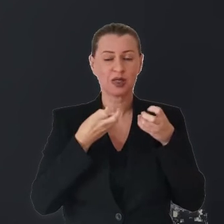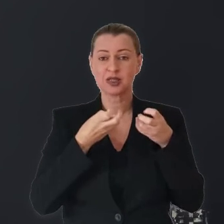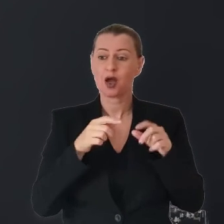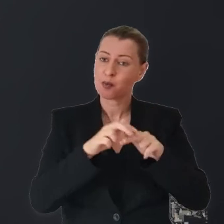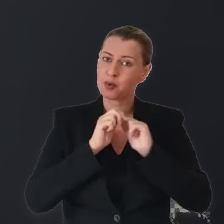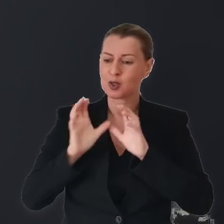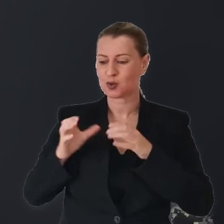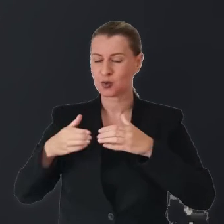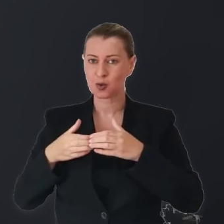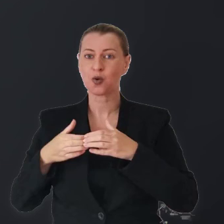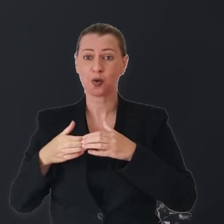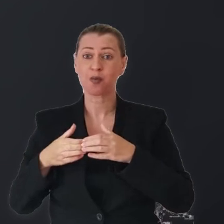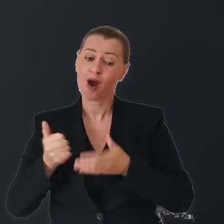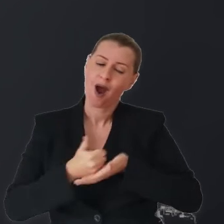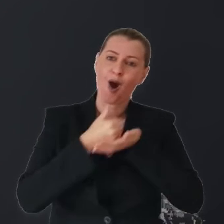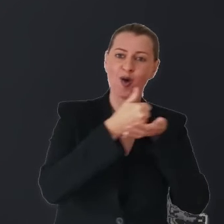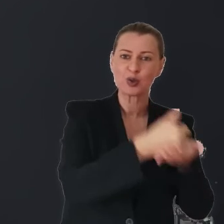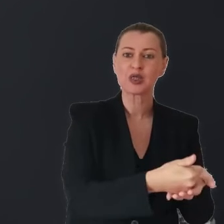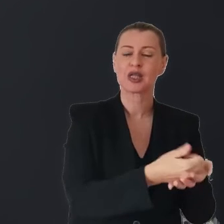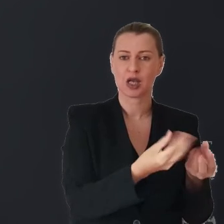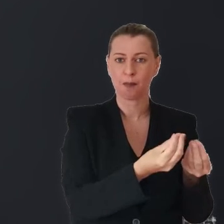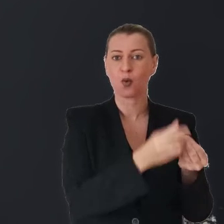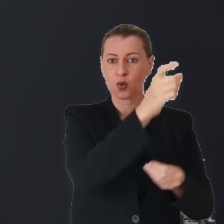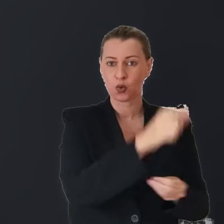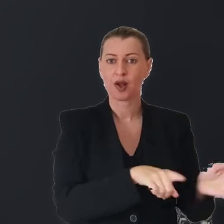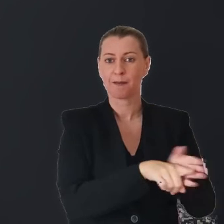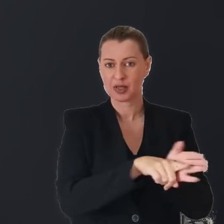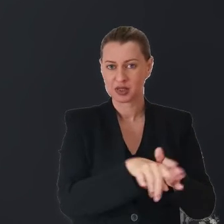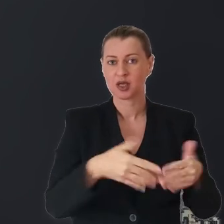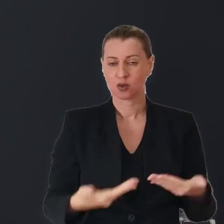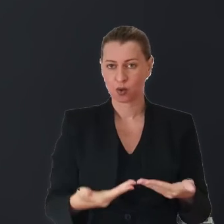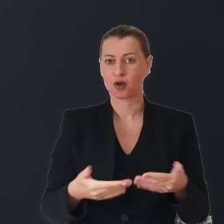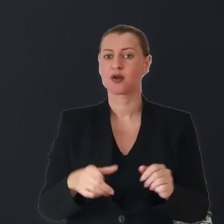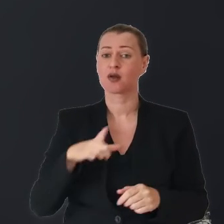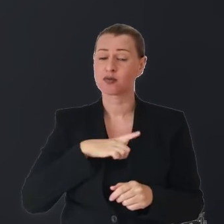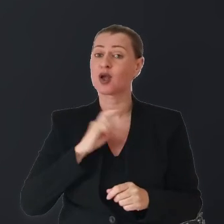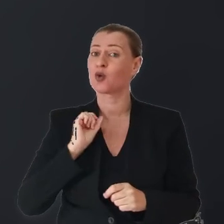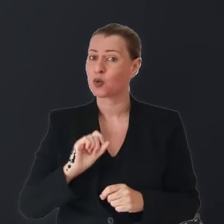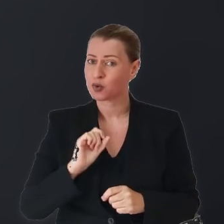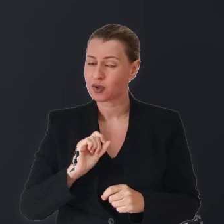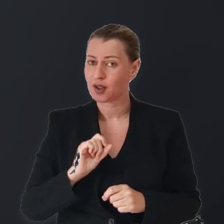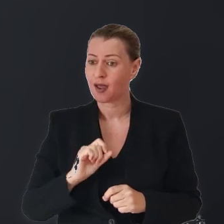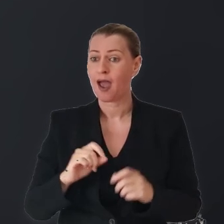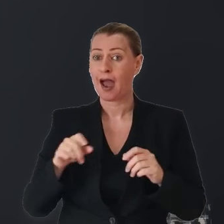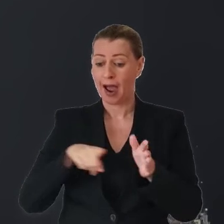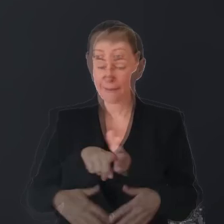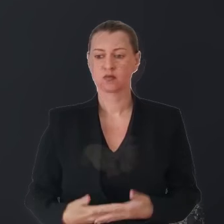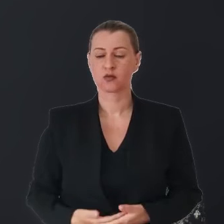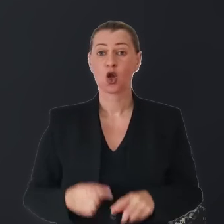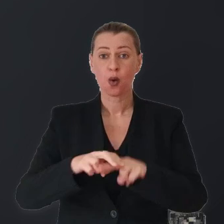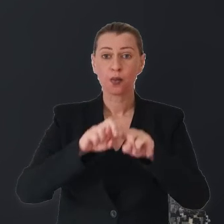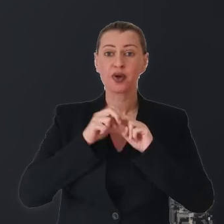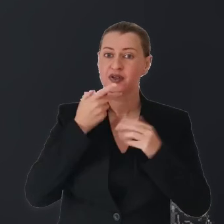tem esse caráter, assim, de auxiliar muito nesse processo. E a tendência, assim, é que as pesquisas passem